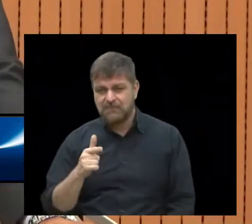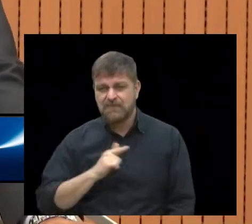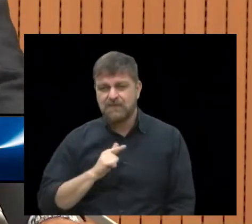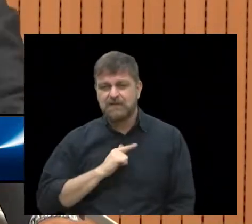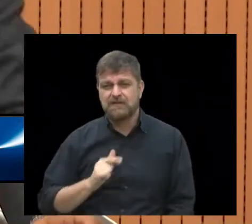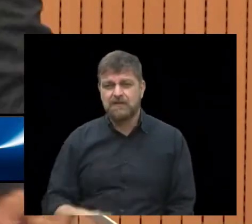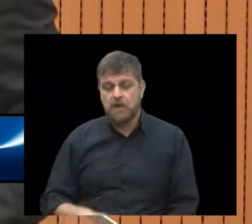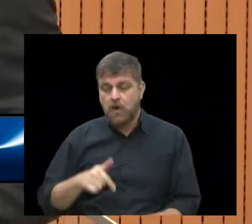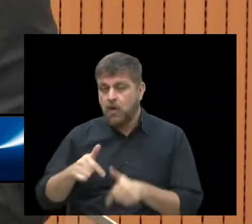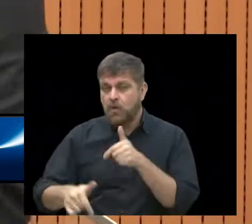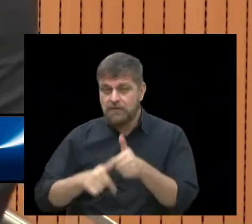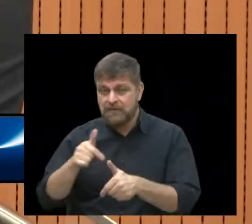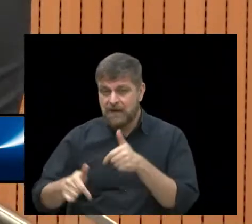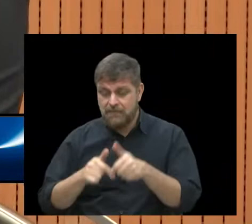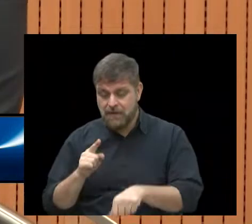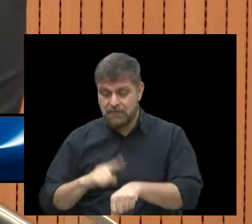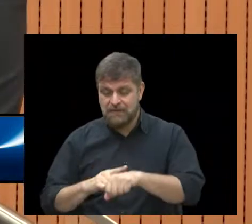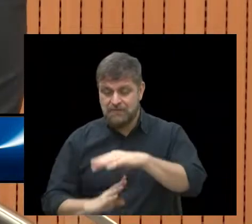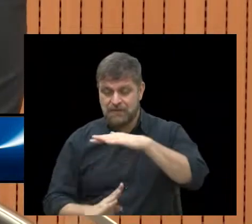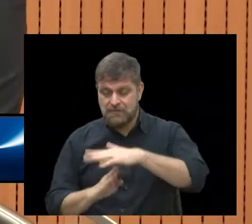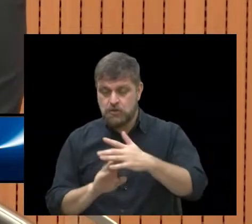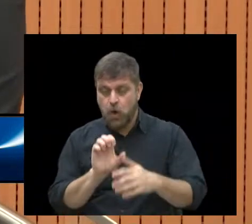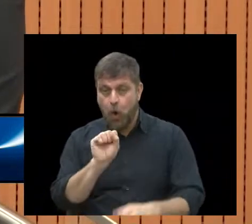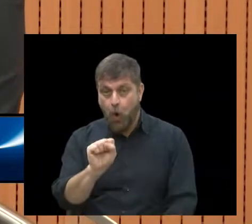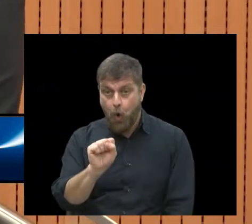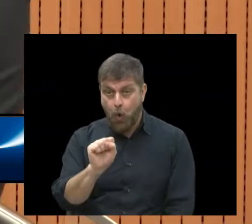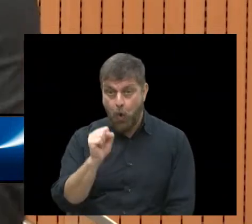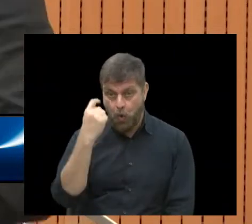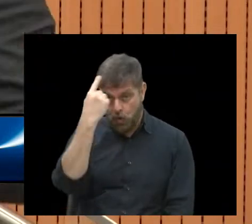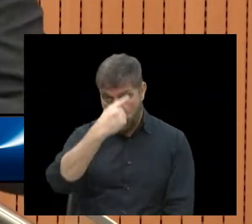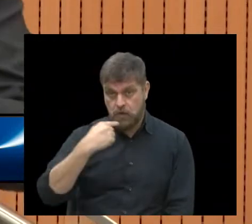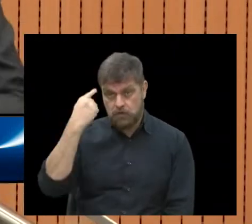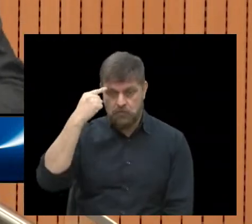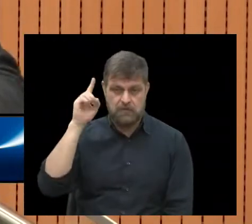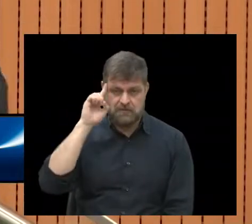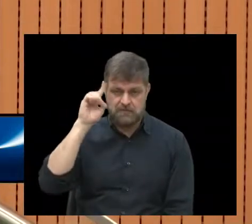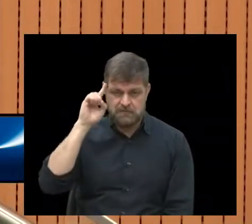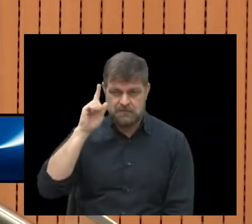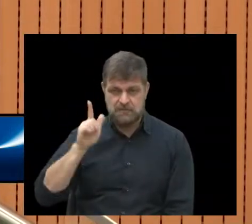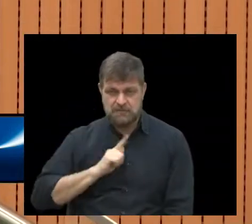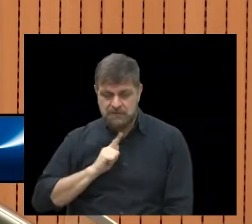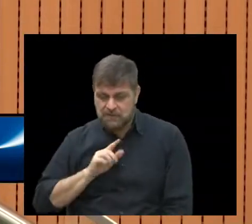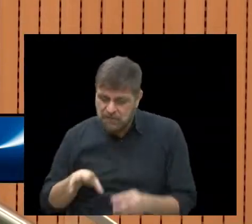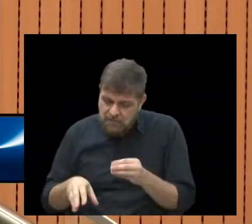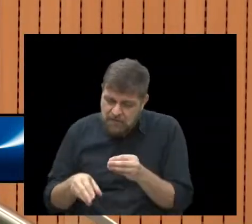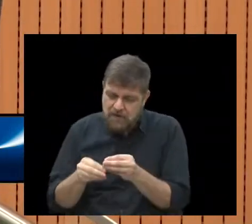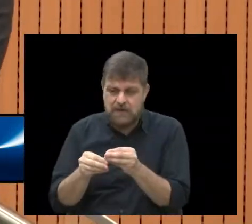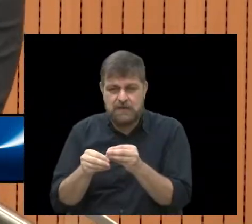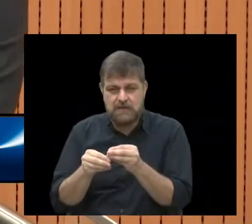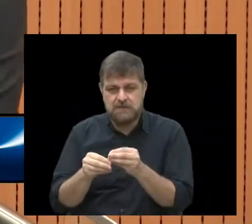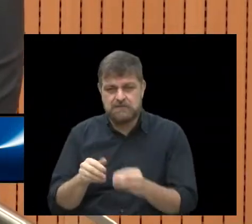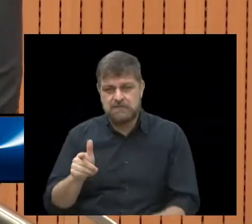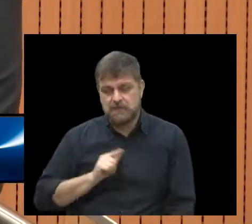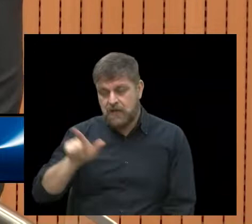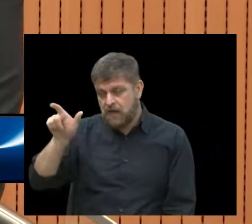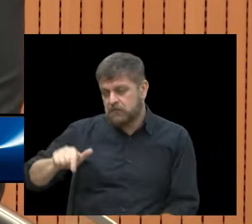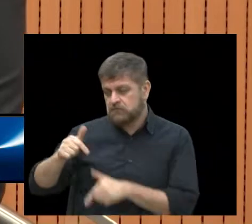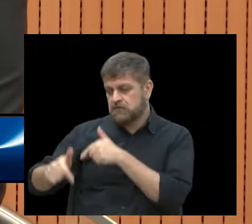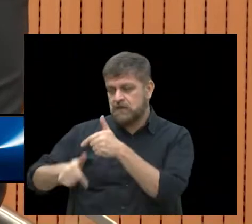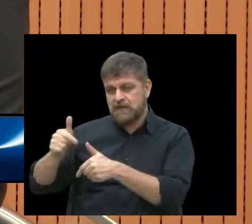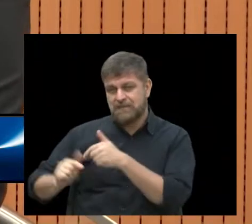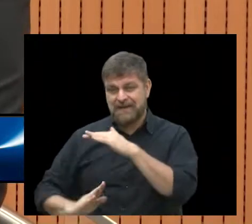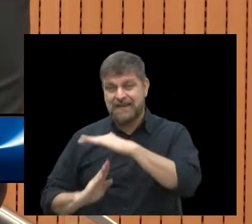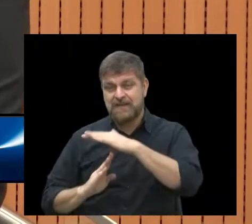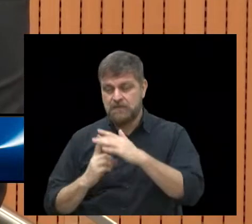a jornada de trabalho em 8 horas diárias. Com um pouquinho mais de acréscimo, o trabalhador pode trabalhar